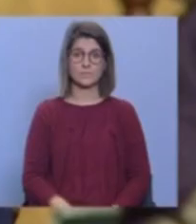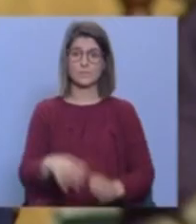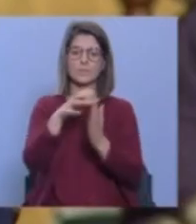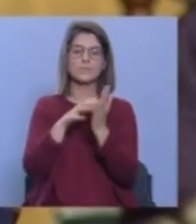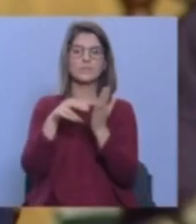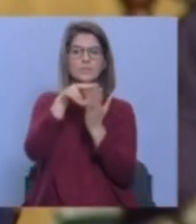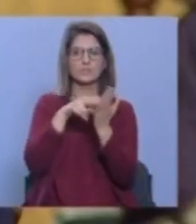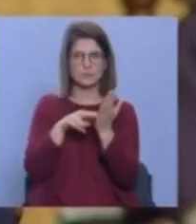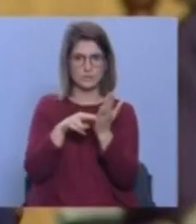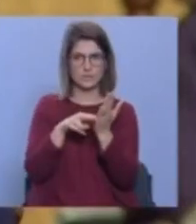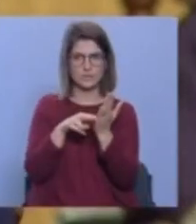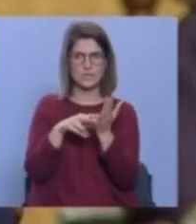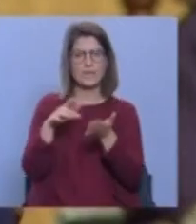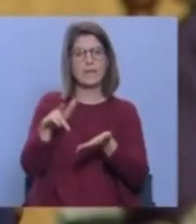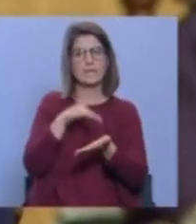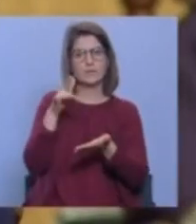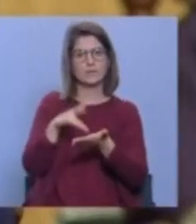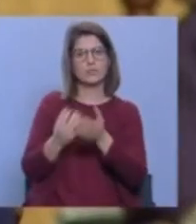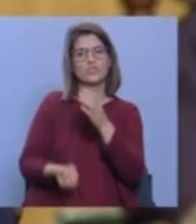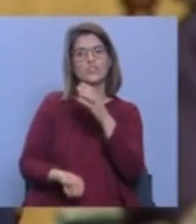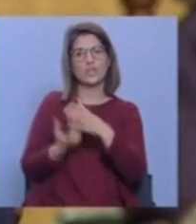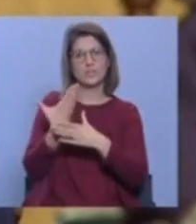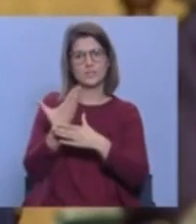Leitura do livro do Gênesis.